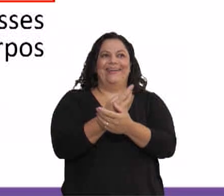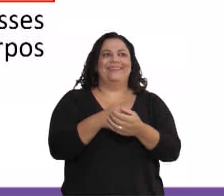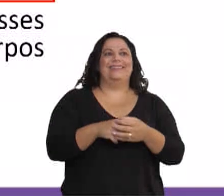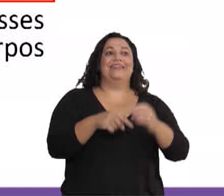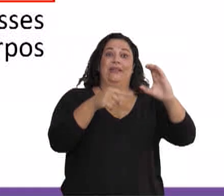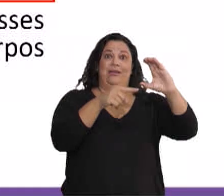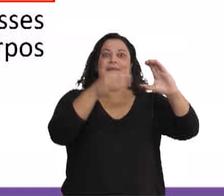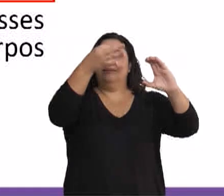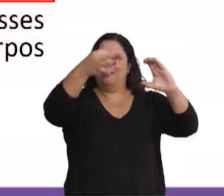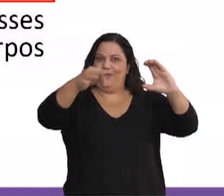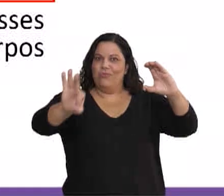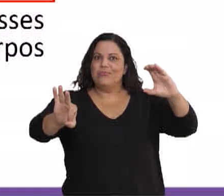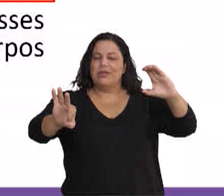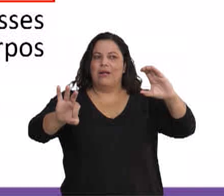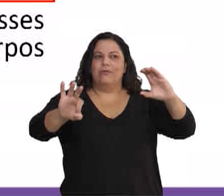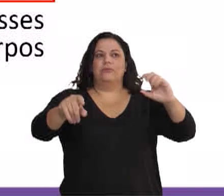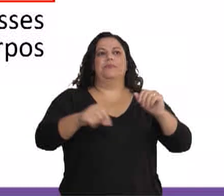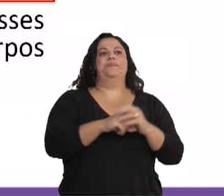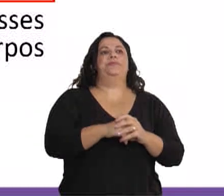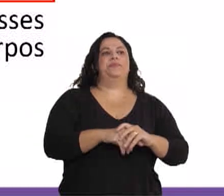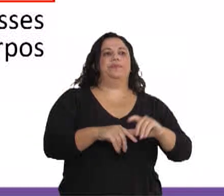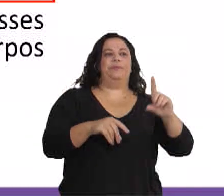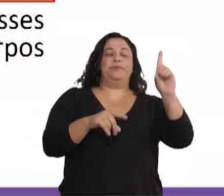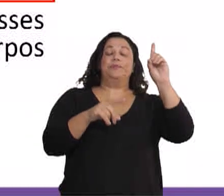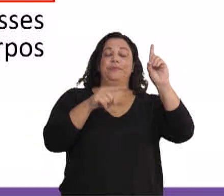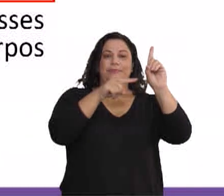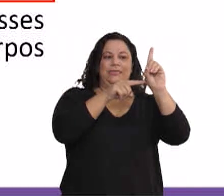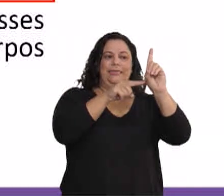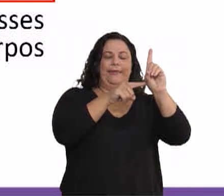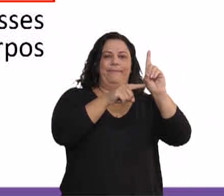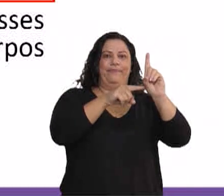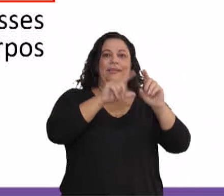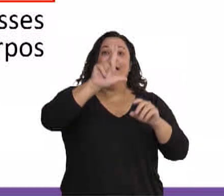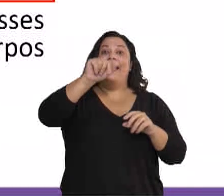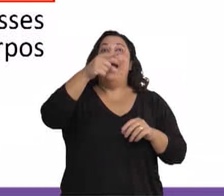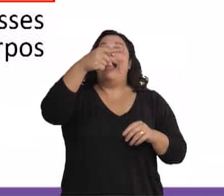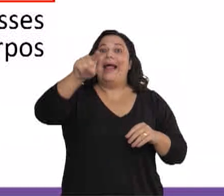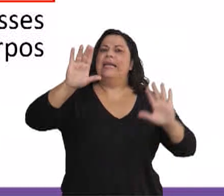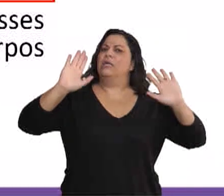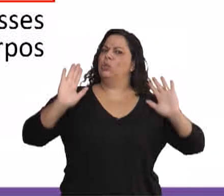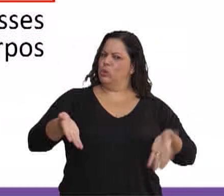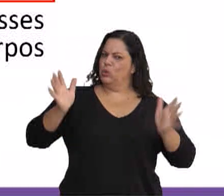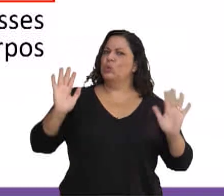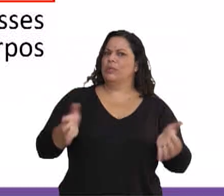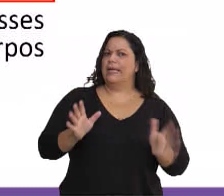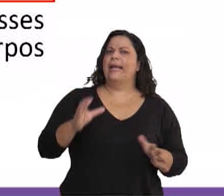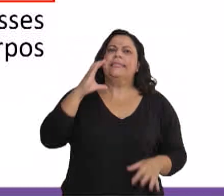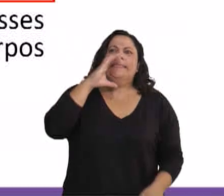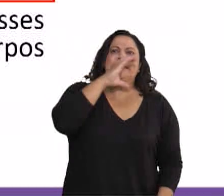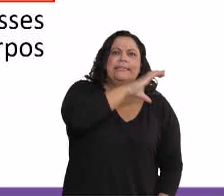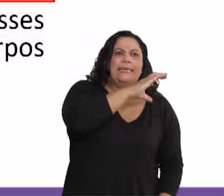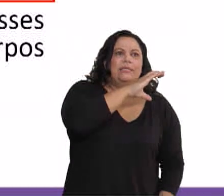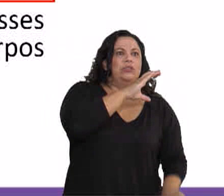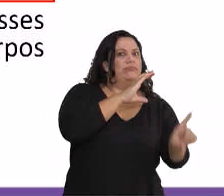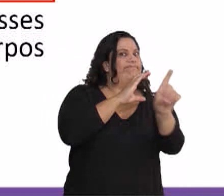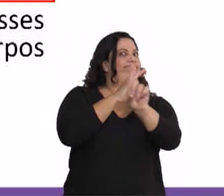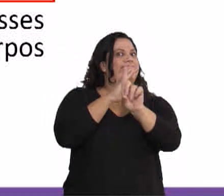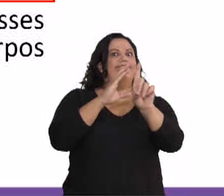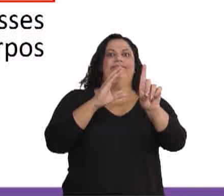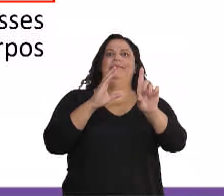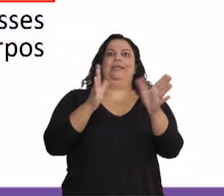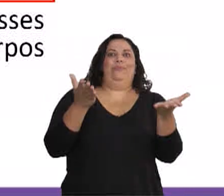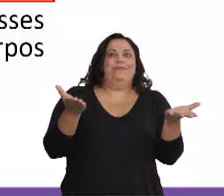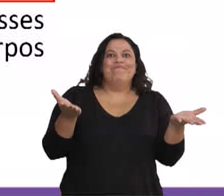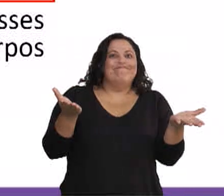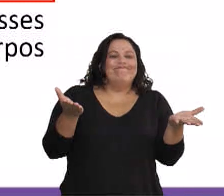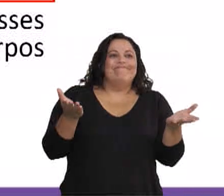é naturalmente quente, então só aí já quebrou o conceito da questão, ok? E na letra E, temos ali então nenhuma